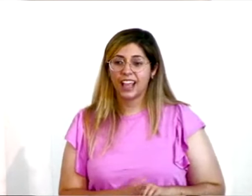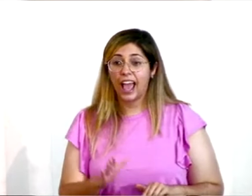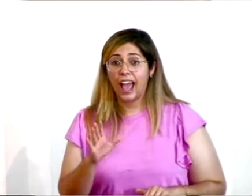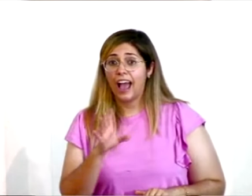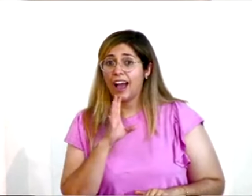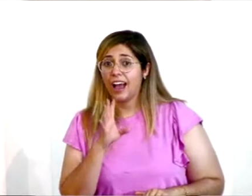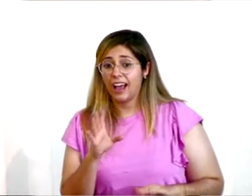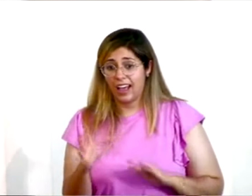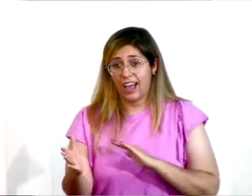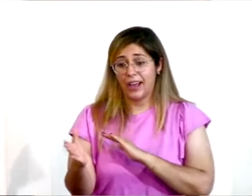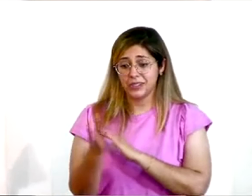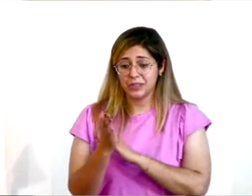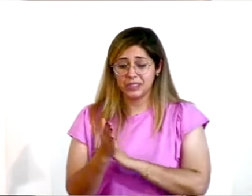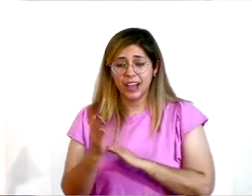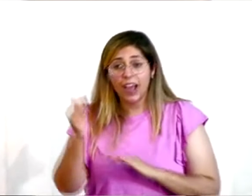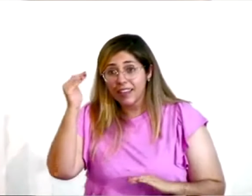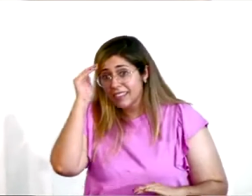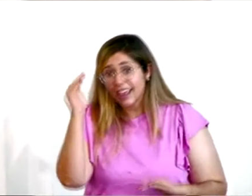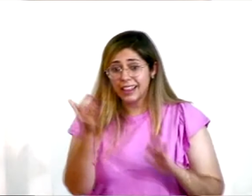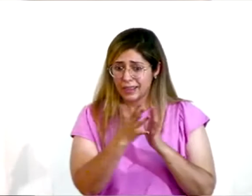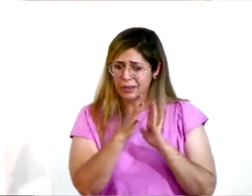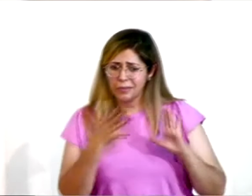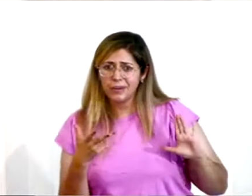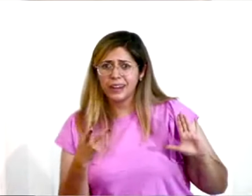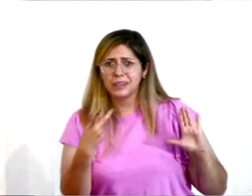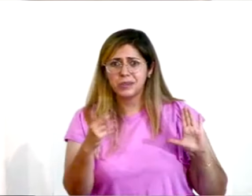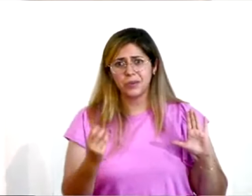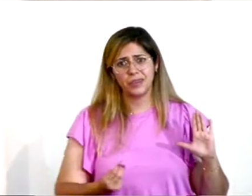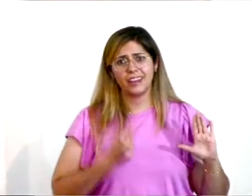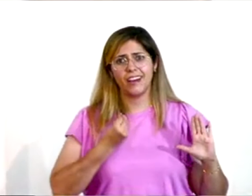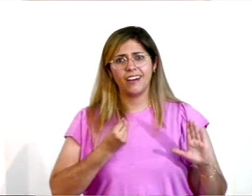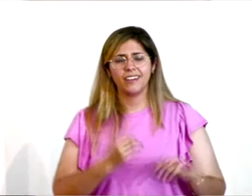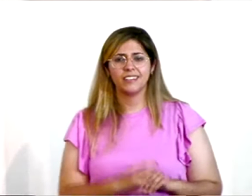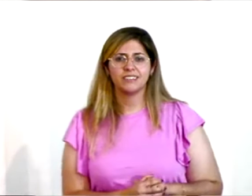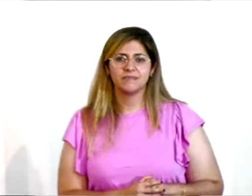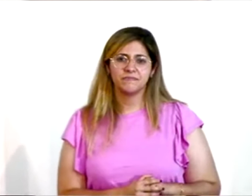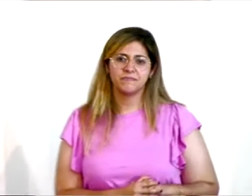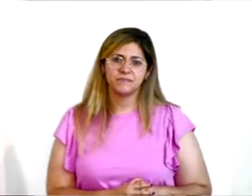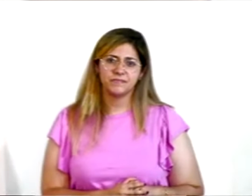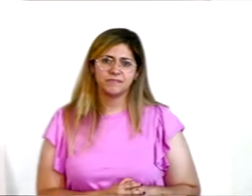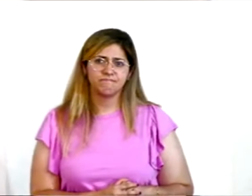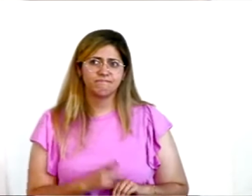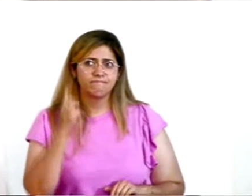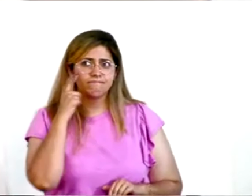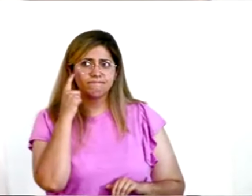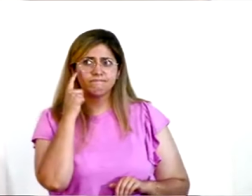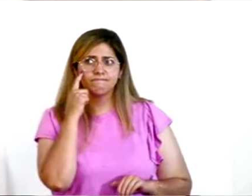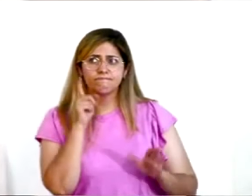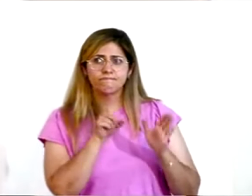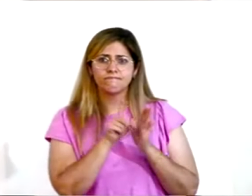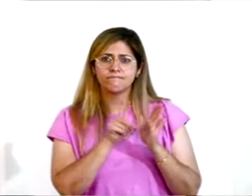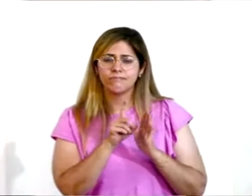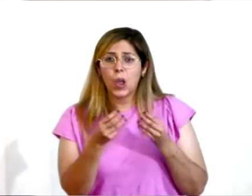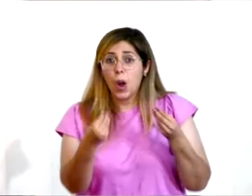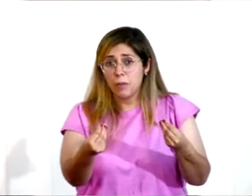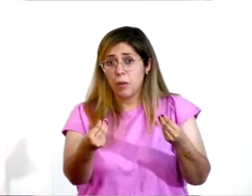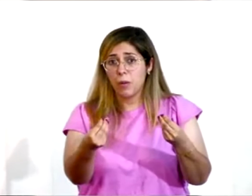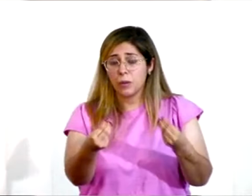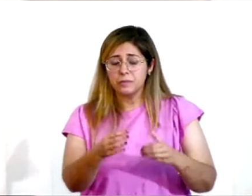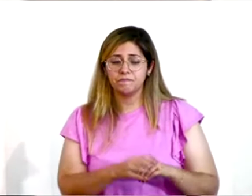entender como é que o Evangelho não brilha na vida de um cristão. Me ajuda a entender. O problema não é o